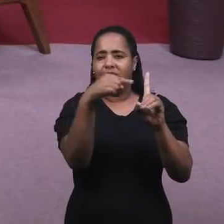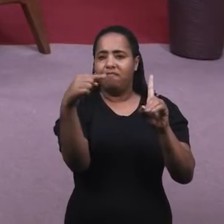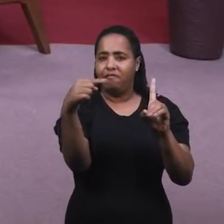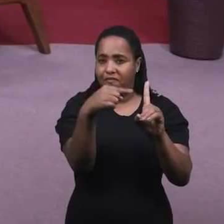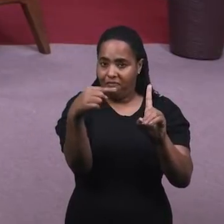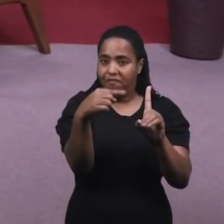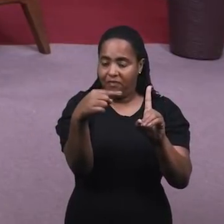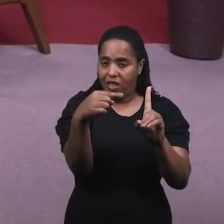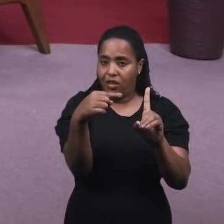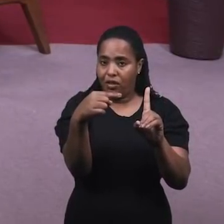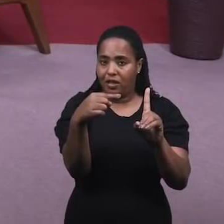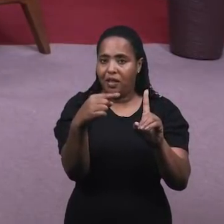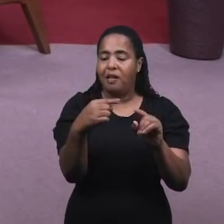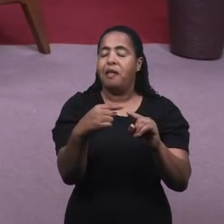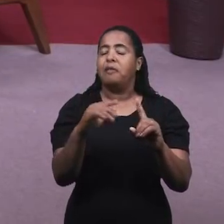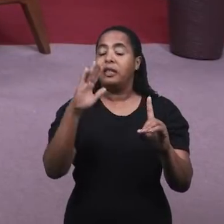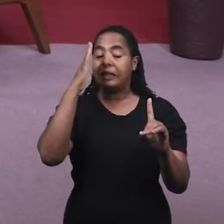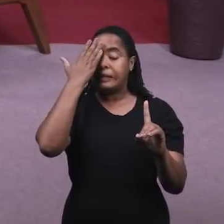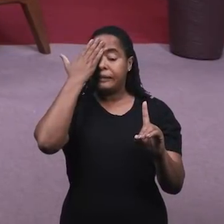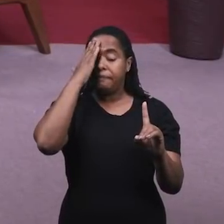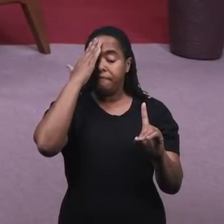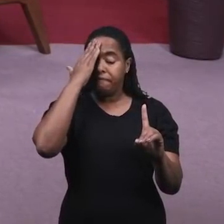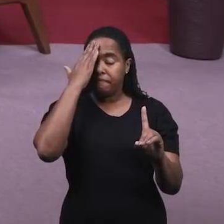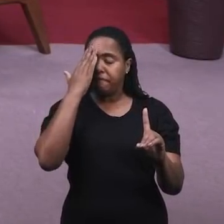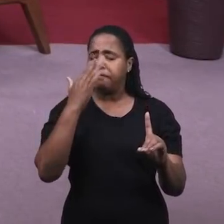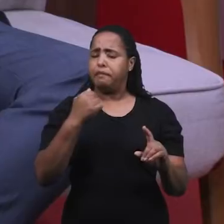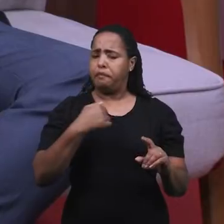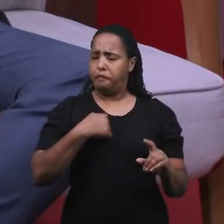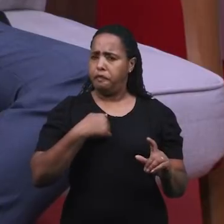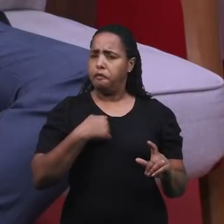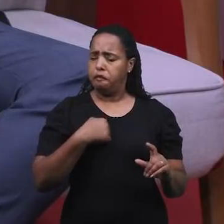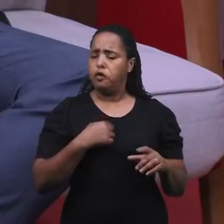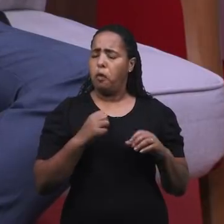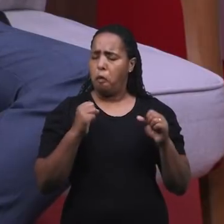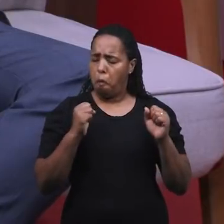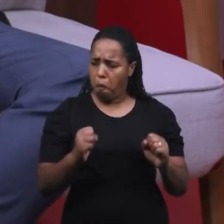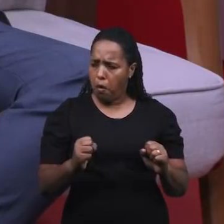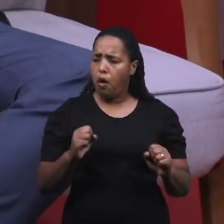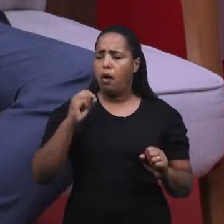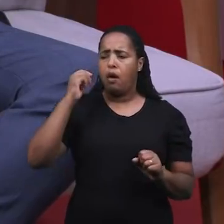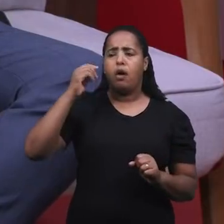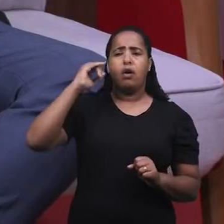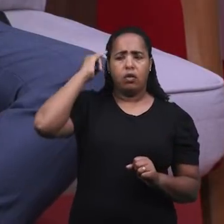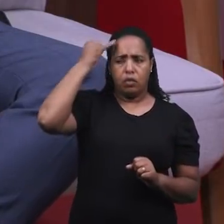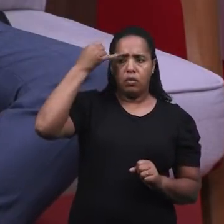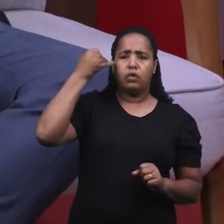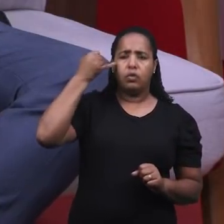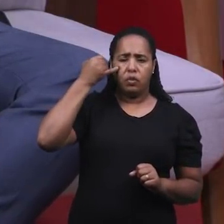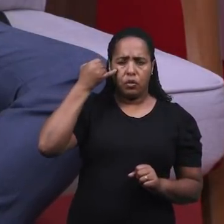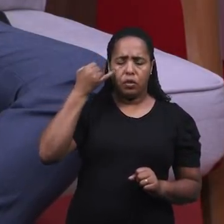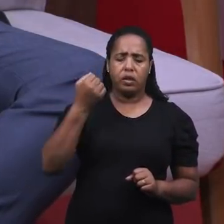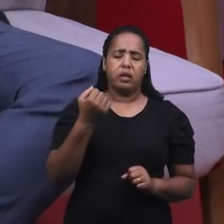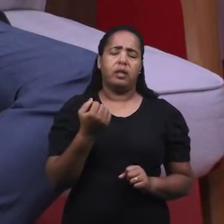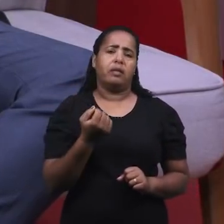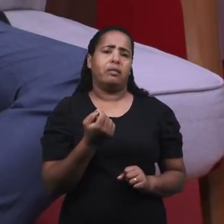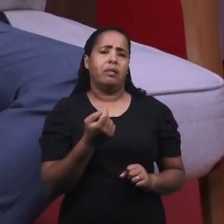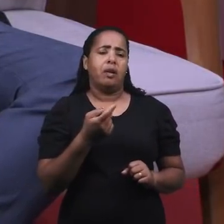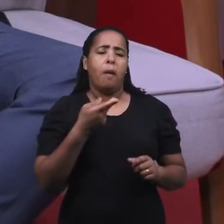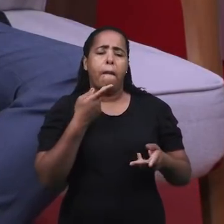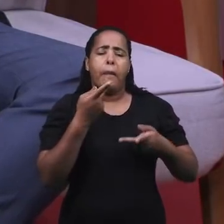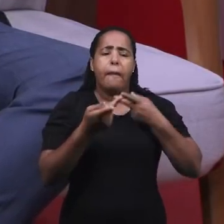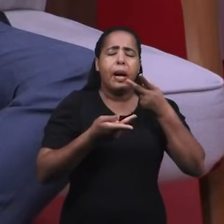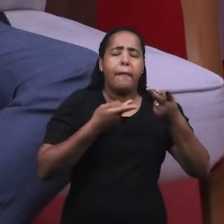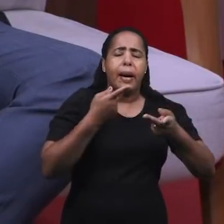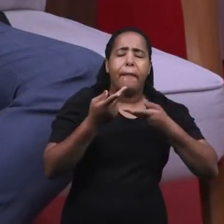na cruz. Agora, reconhecer, eu posso reconhecer, Josias, com palavras muito